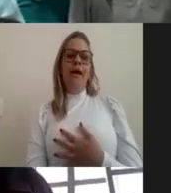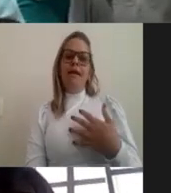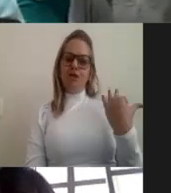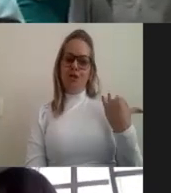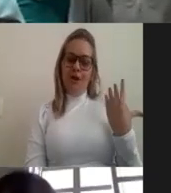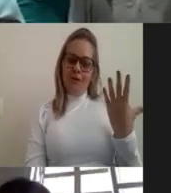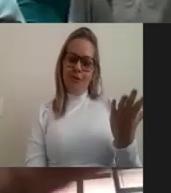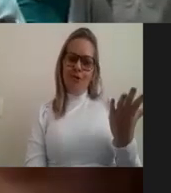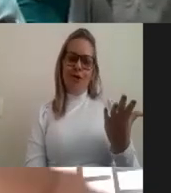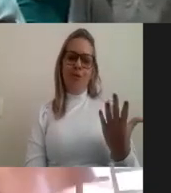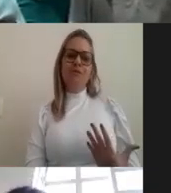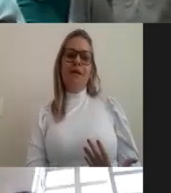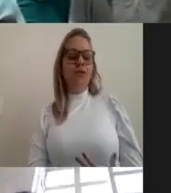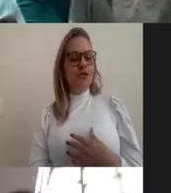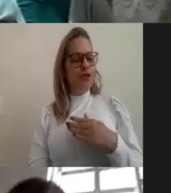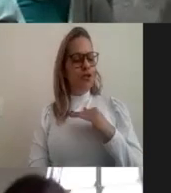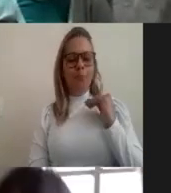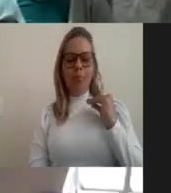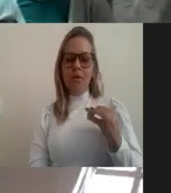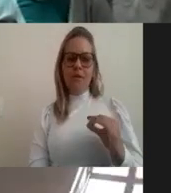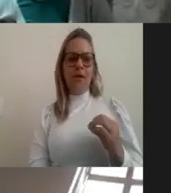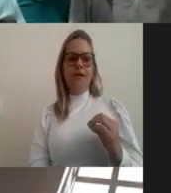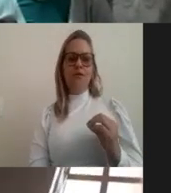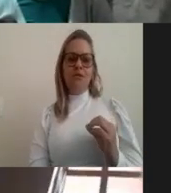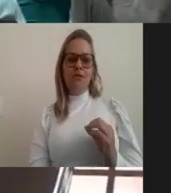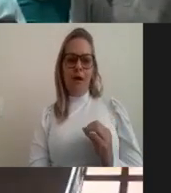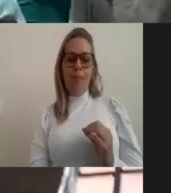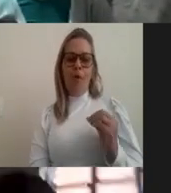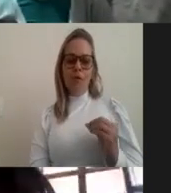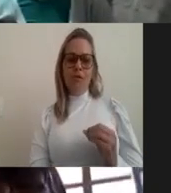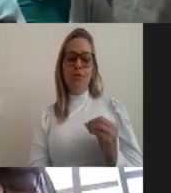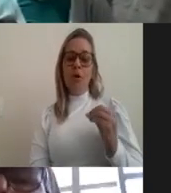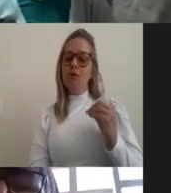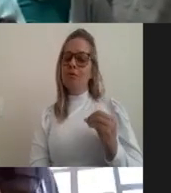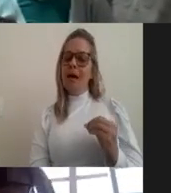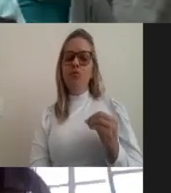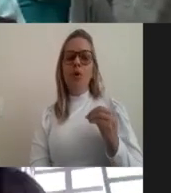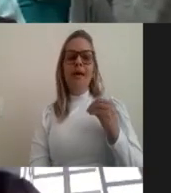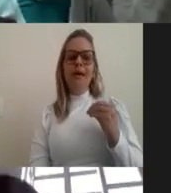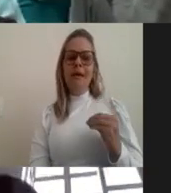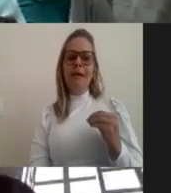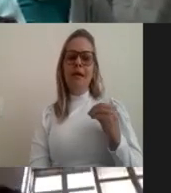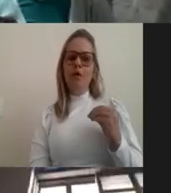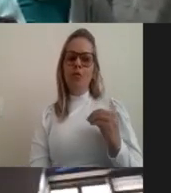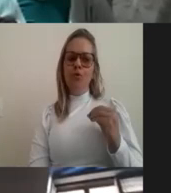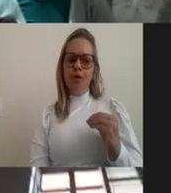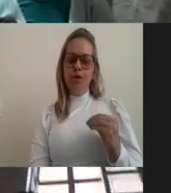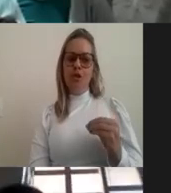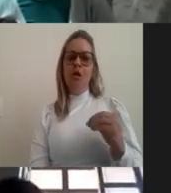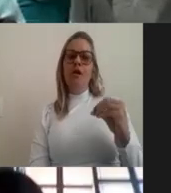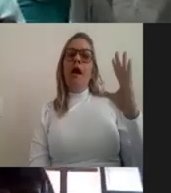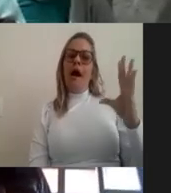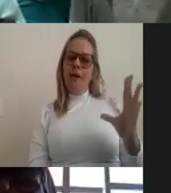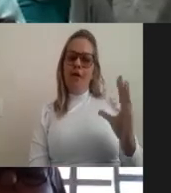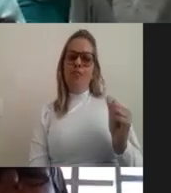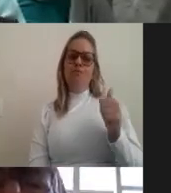o que é? Ele já tinha visto que eu tinha postado, gente. Olha, postem na rede social, postem, isso dá um resultado incrível e muito